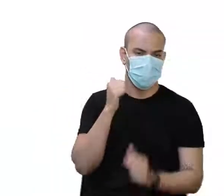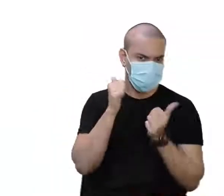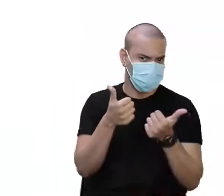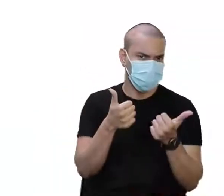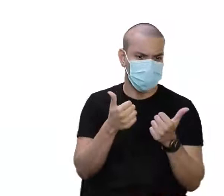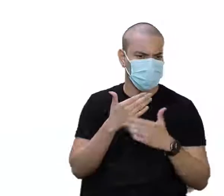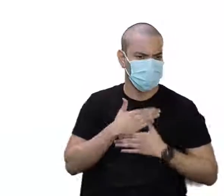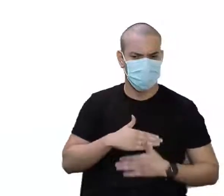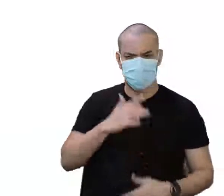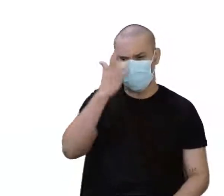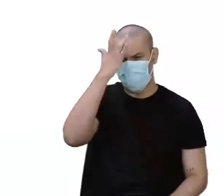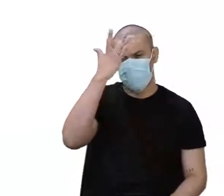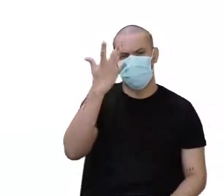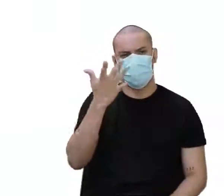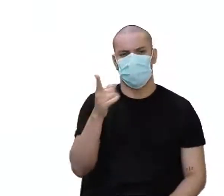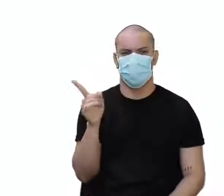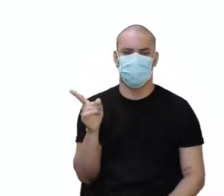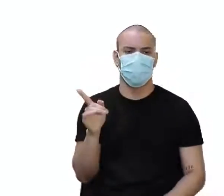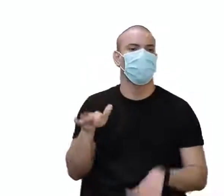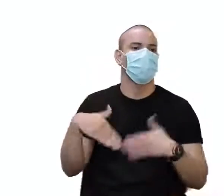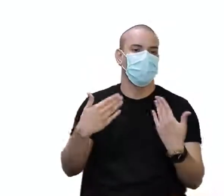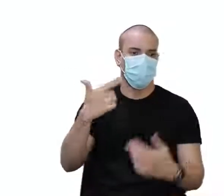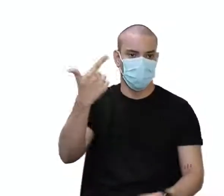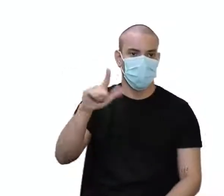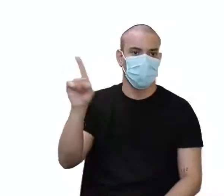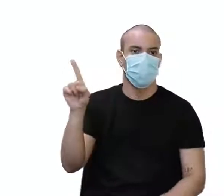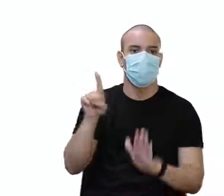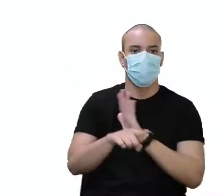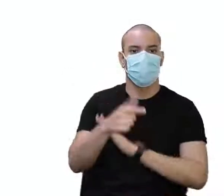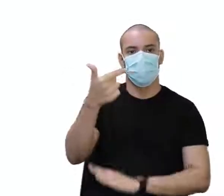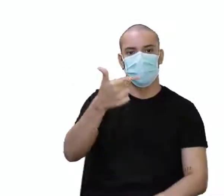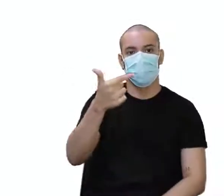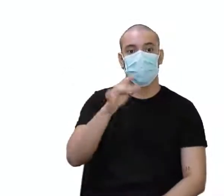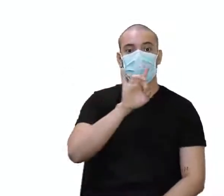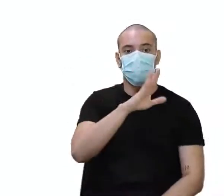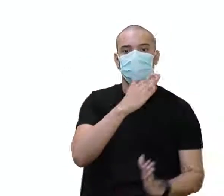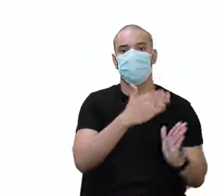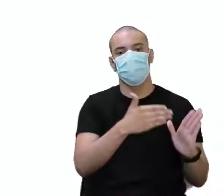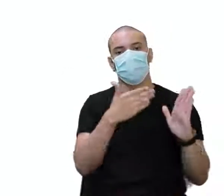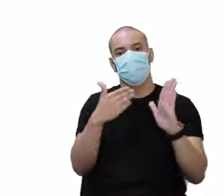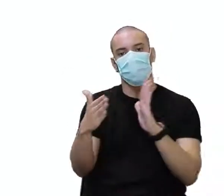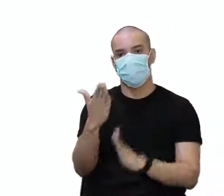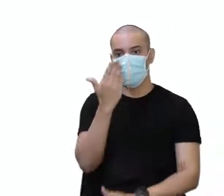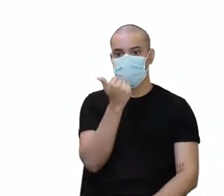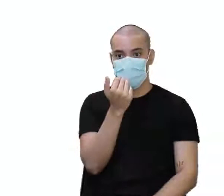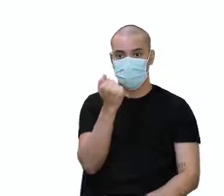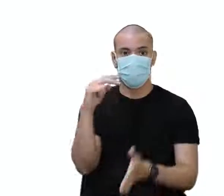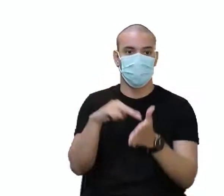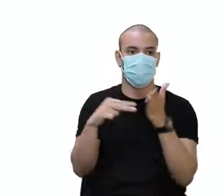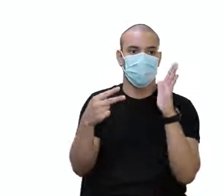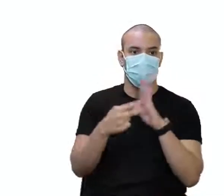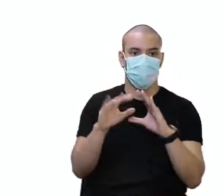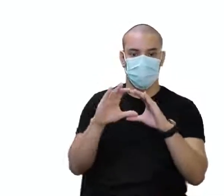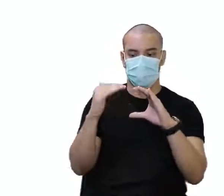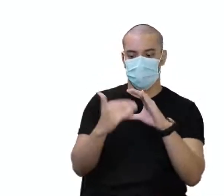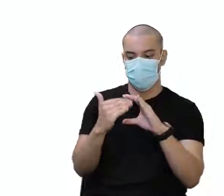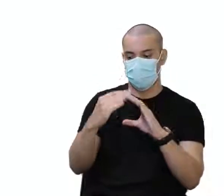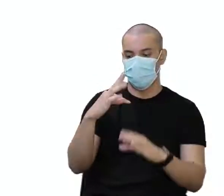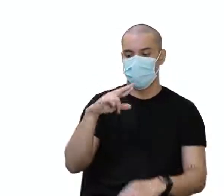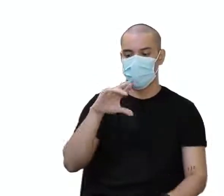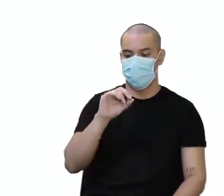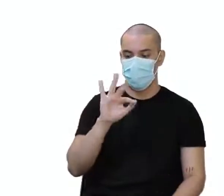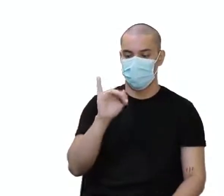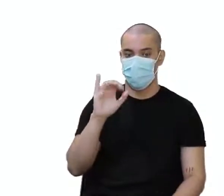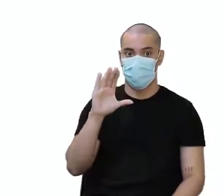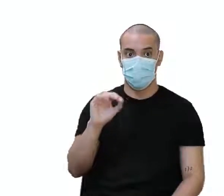Tranquilo? Com certeza, né? Vamos para a próxima. Cada etapa de uma cadeia alimentar é chamada de nível trófico. E todos